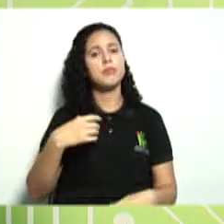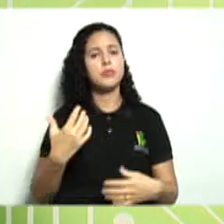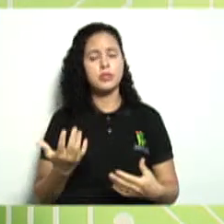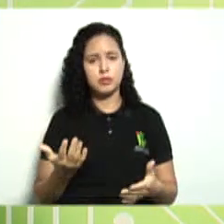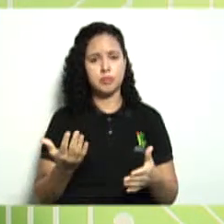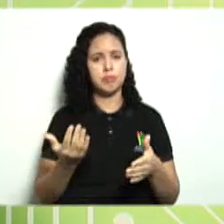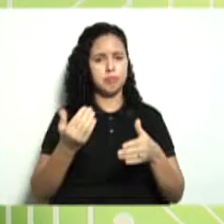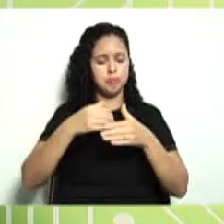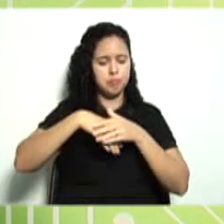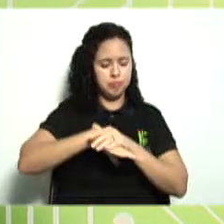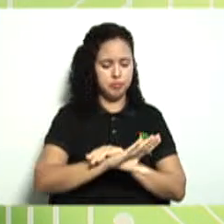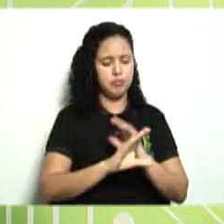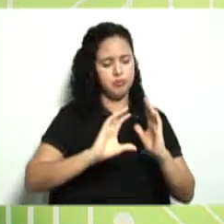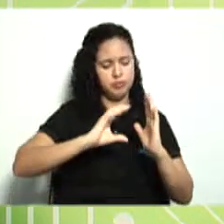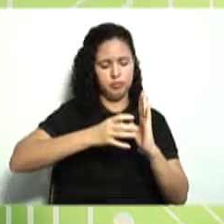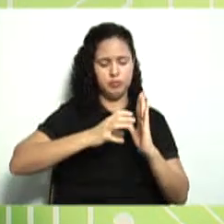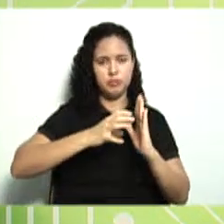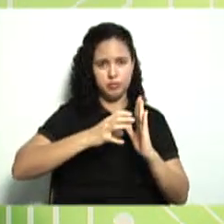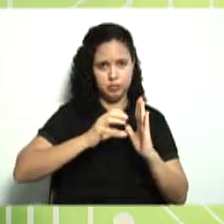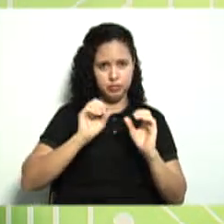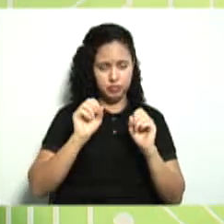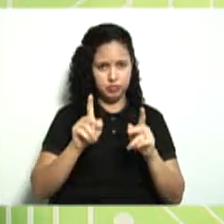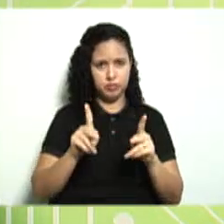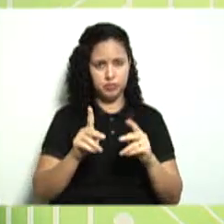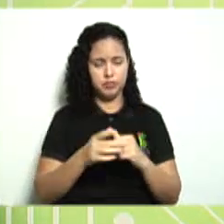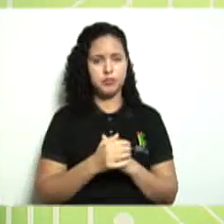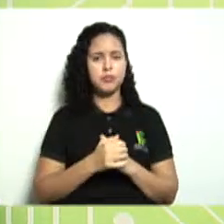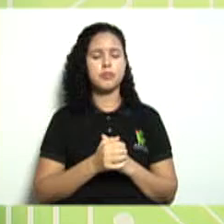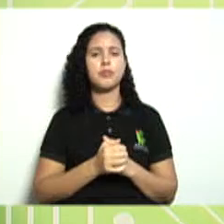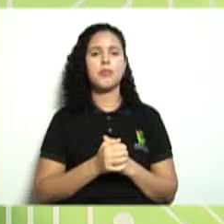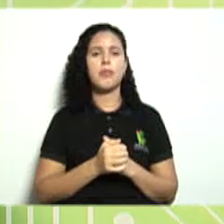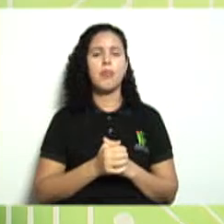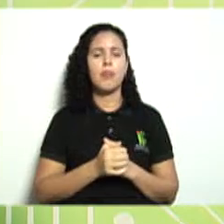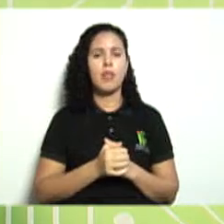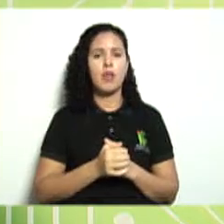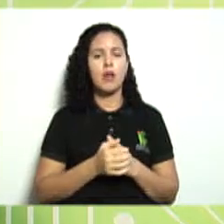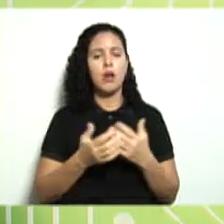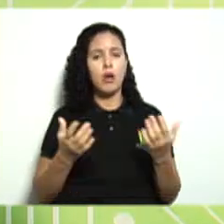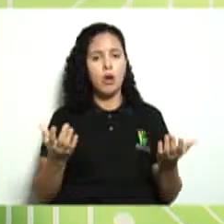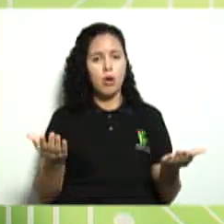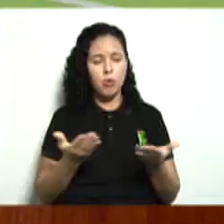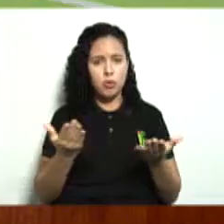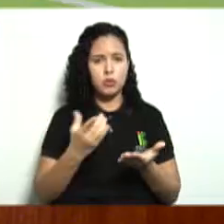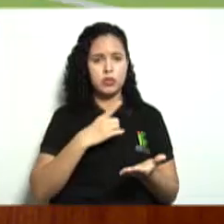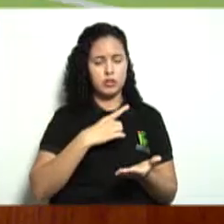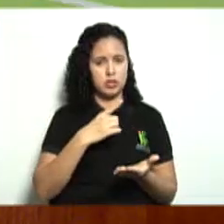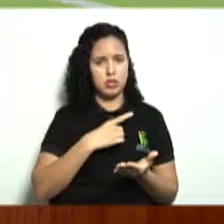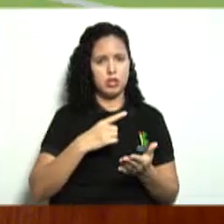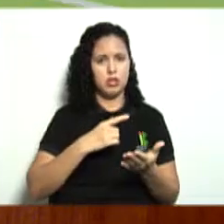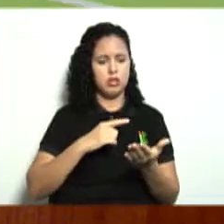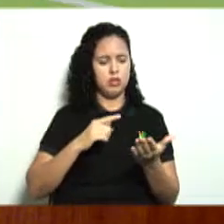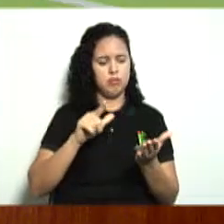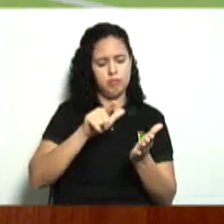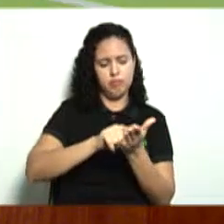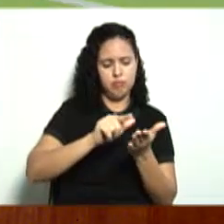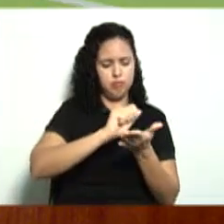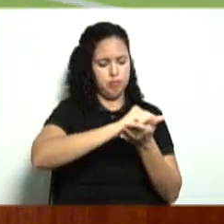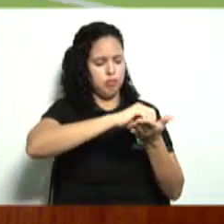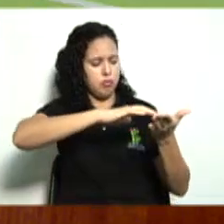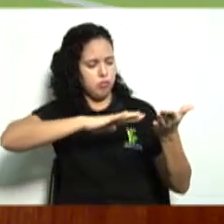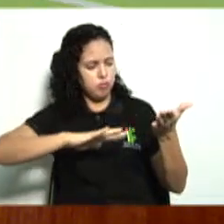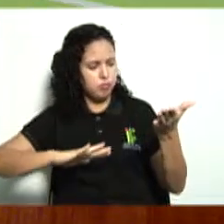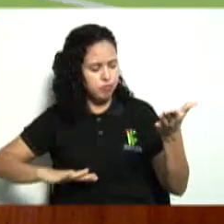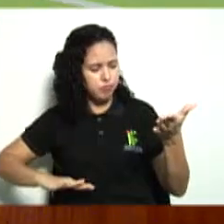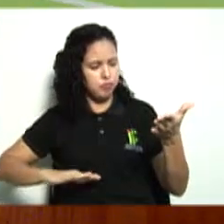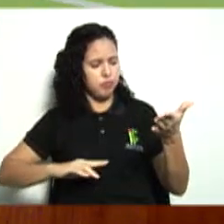lá procurar manual, certo? Hoje já tem também, né? A gente já tem lista eletrônica também aí, que é um repositório